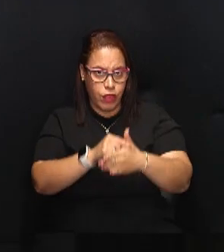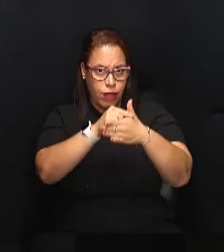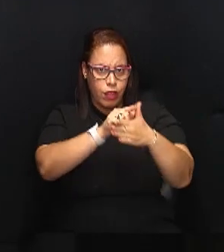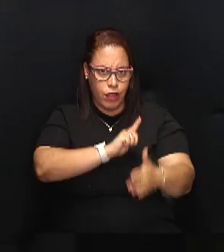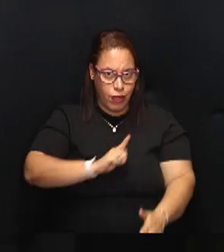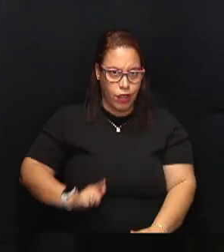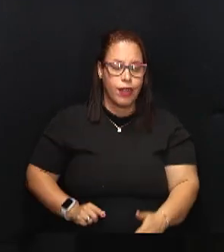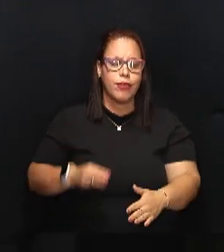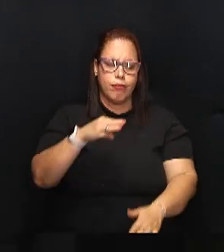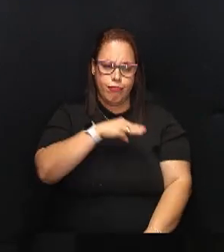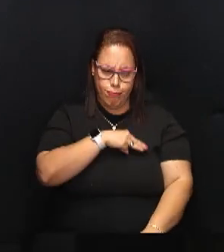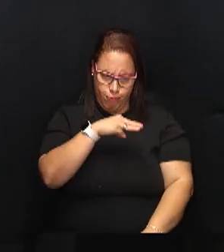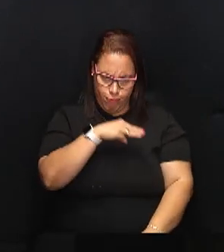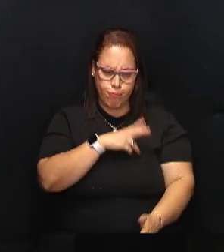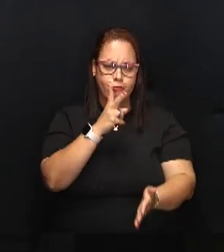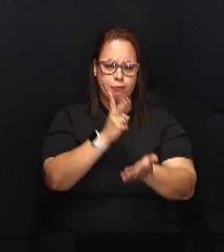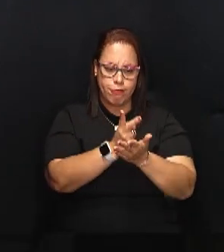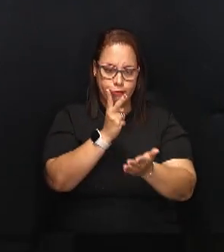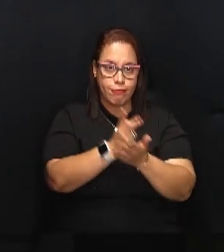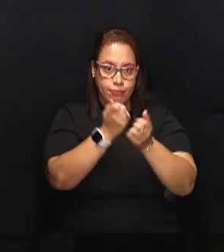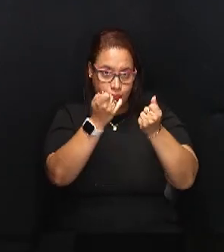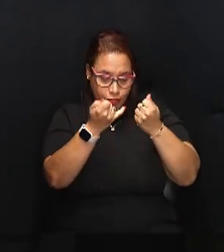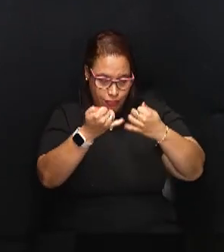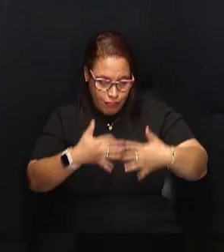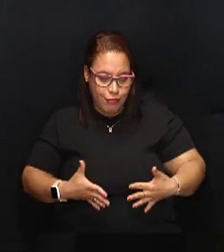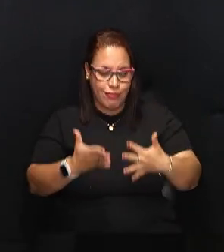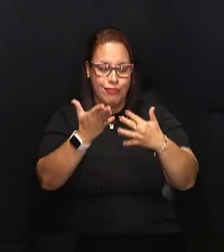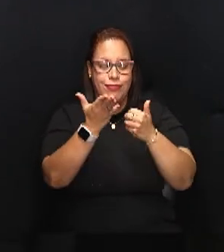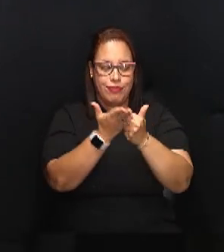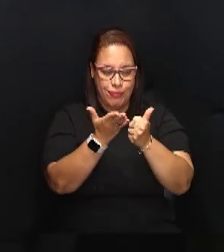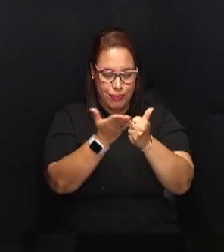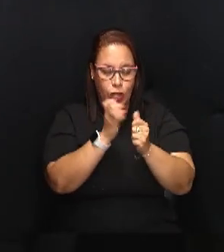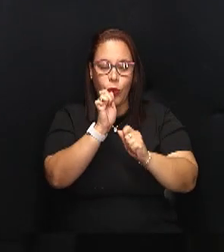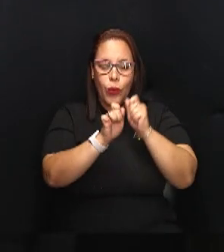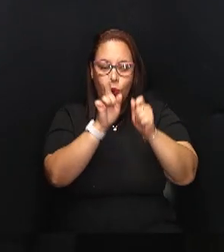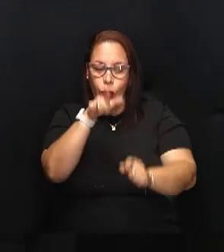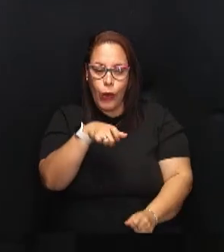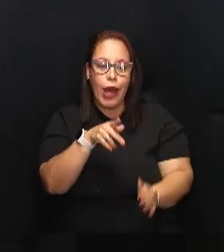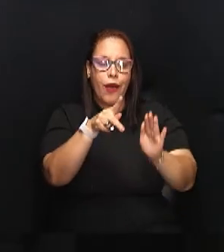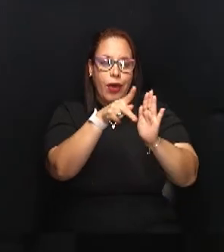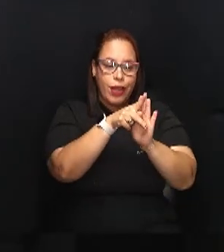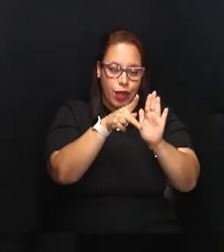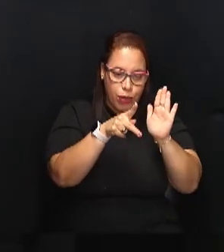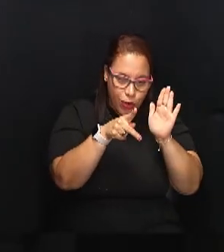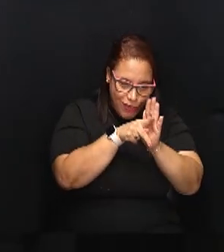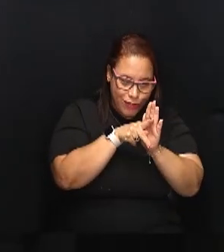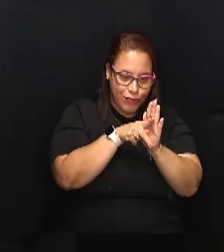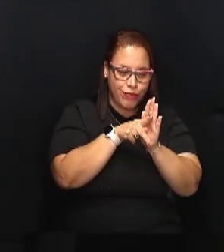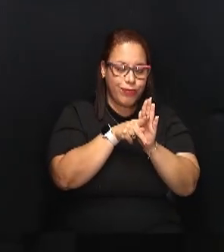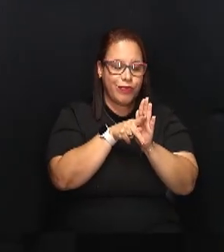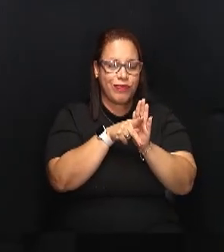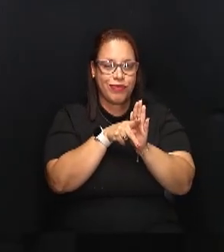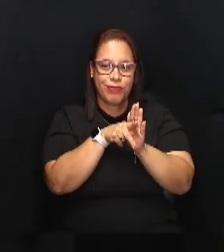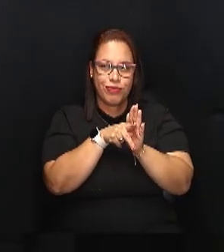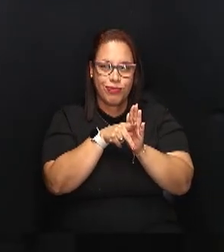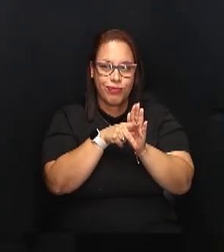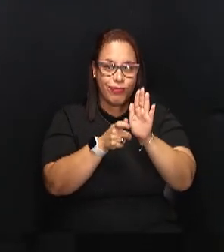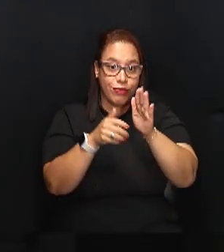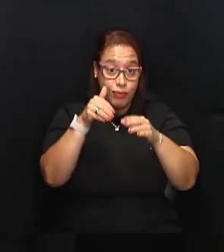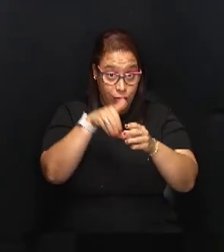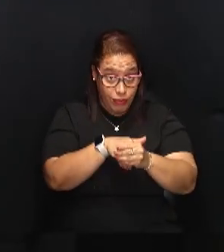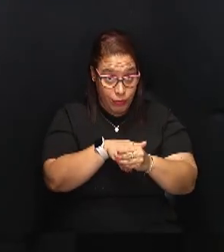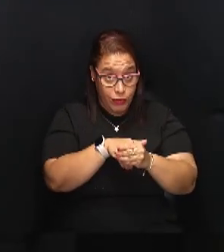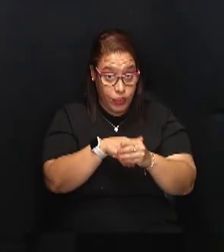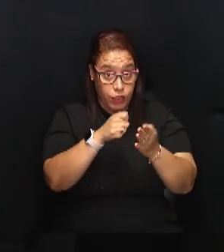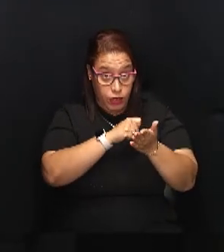essa missão também, gente, sempre explicar no intervalo regimental o que é cada projeto que está sendo votado, mas que é